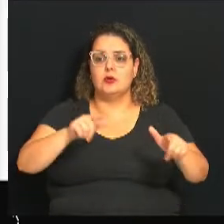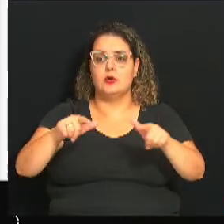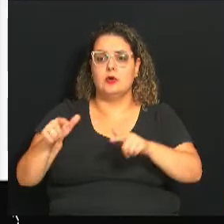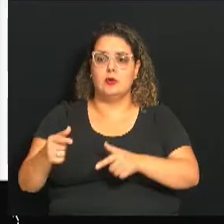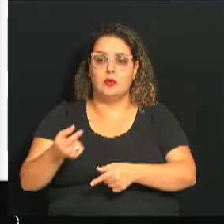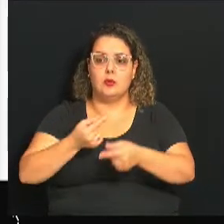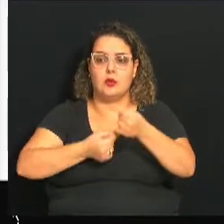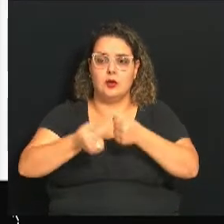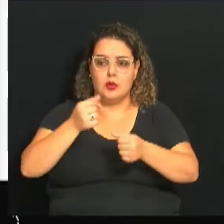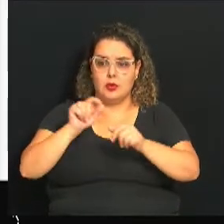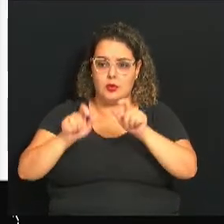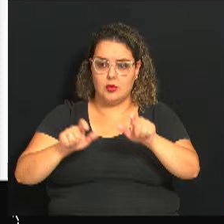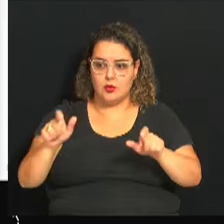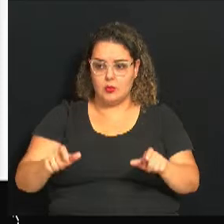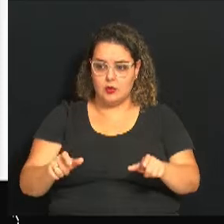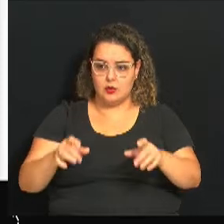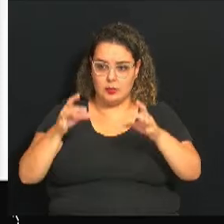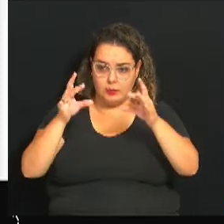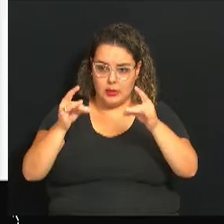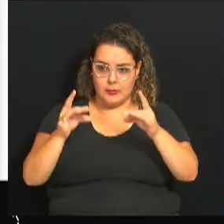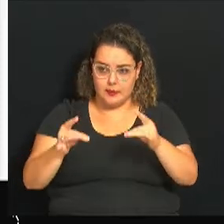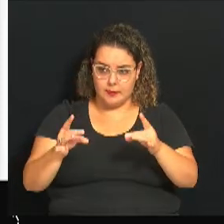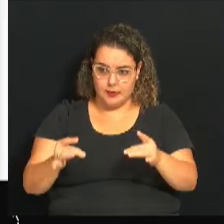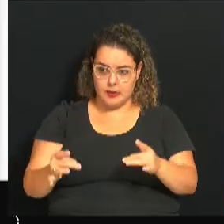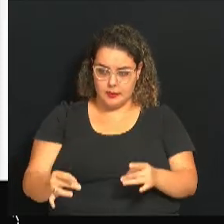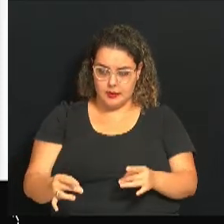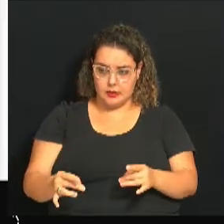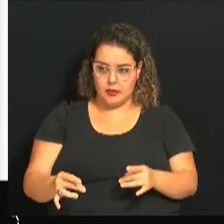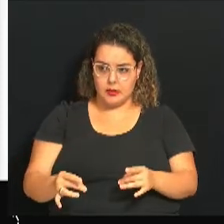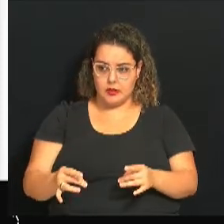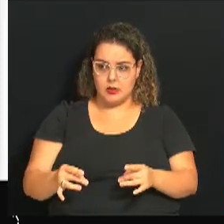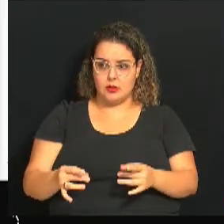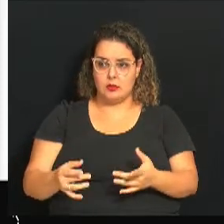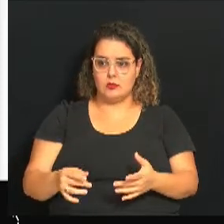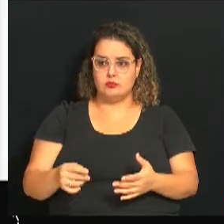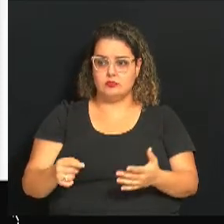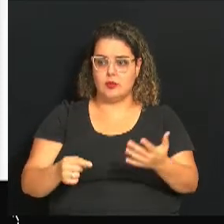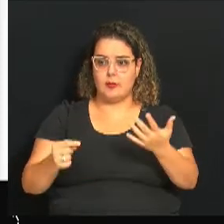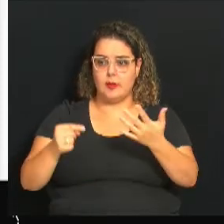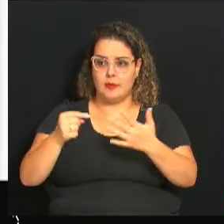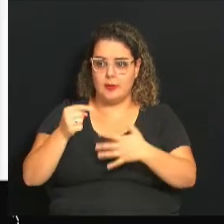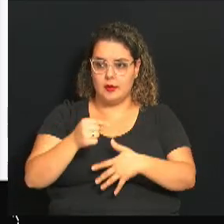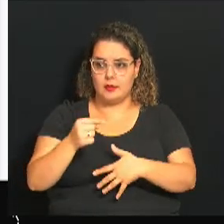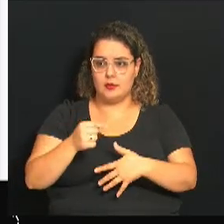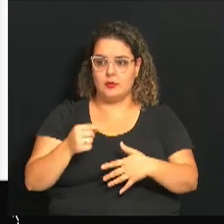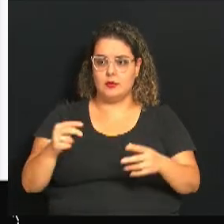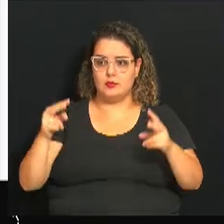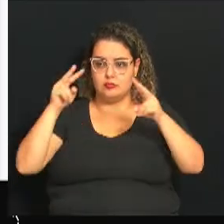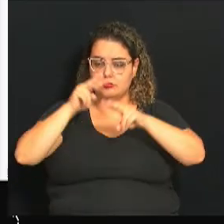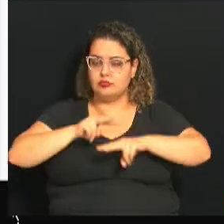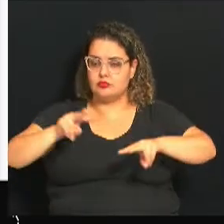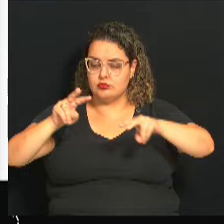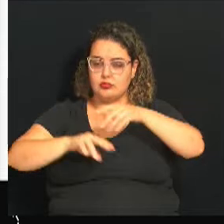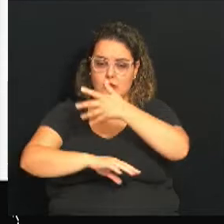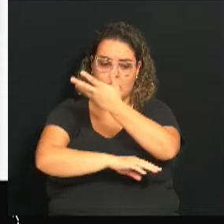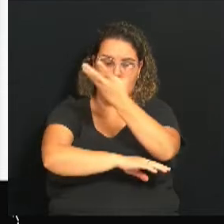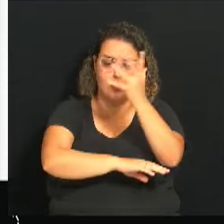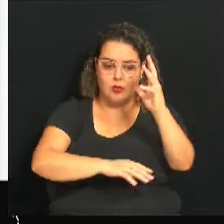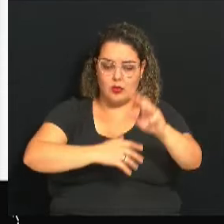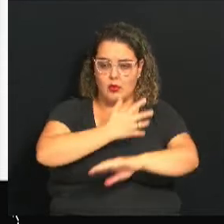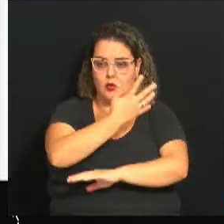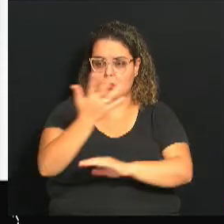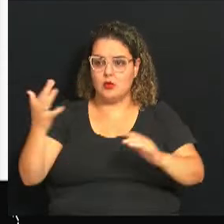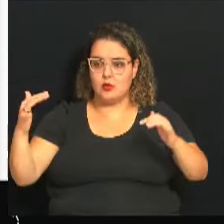gente definir essas escalas, tá? Então, as escalas pontuais de paisagem urbana, a responsabilidade do poder público